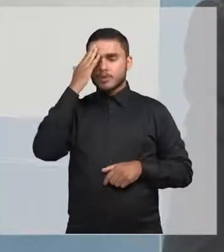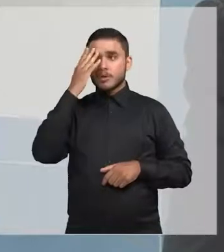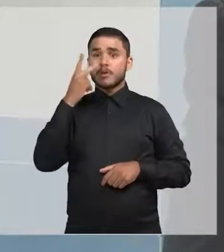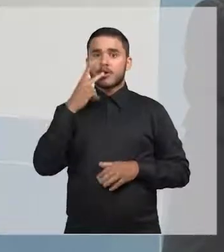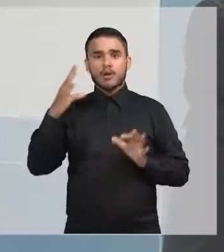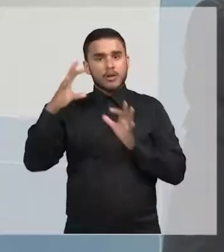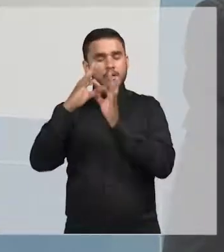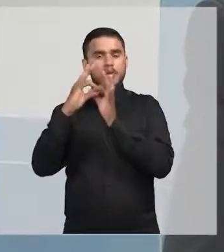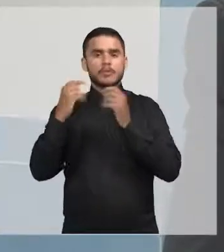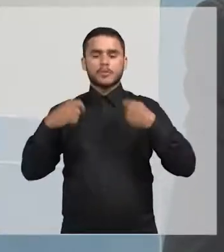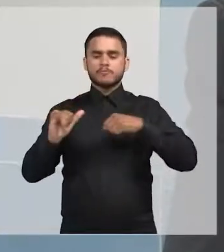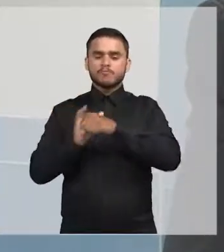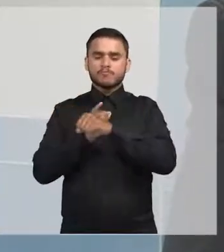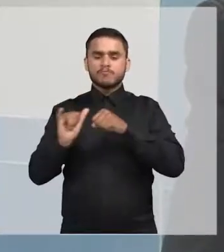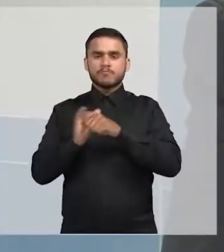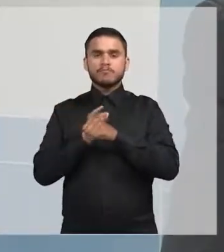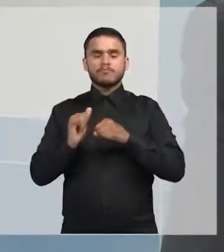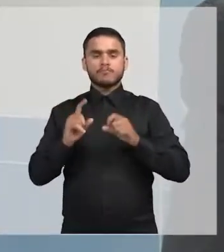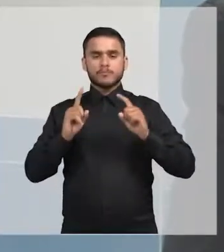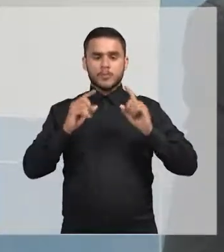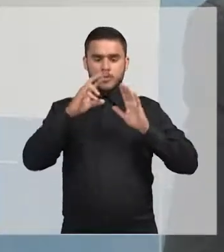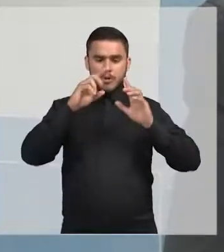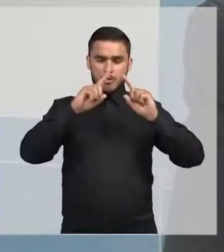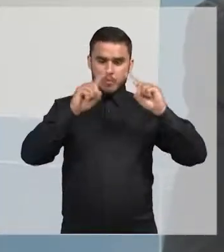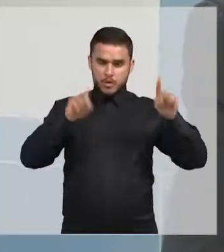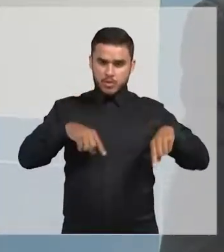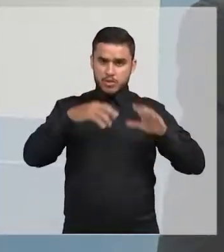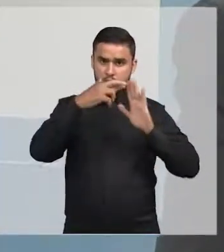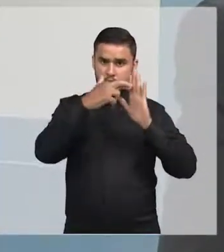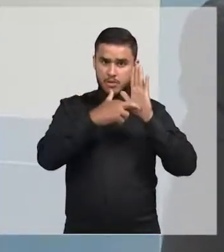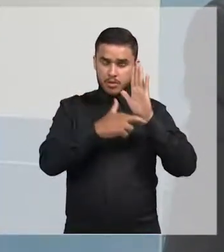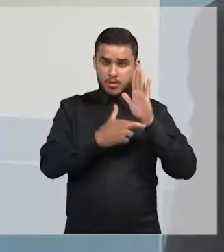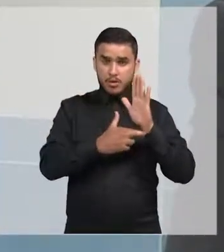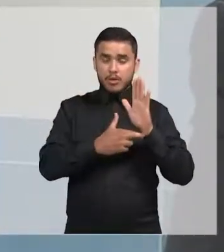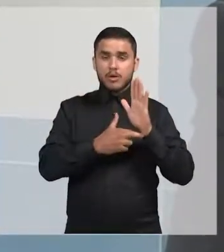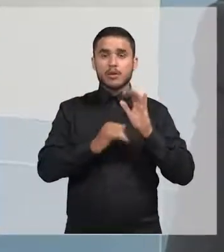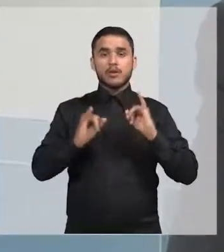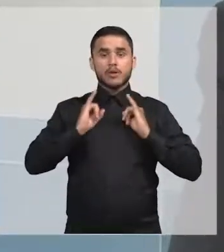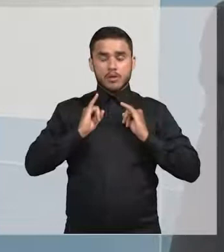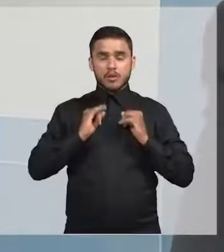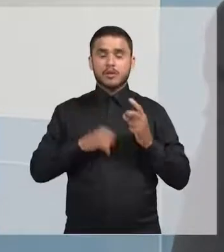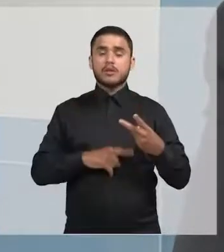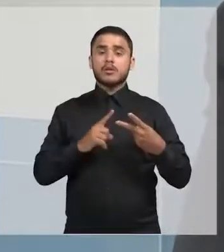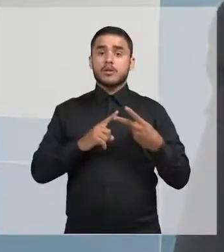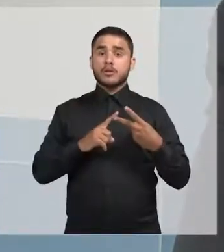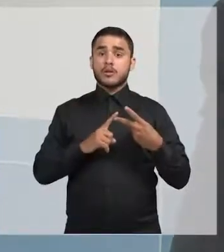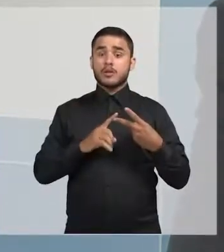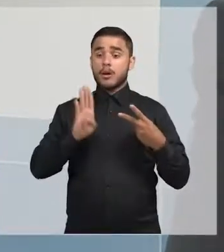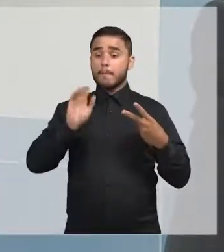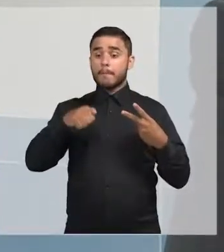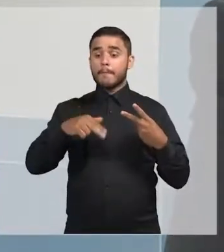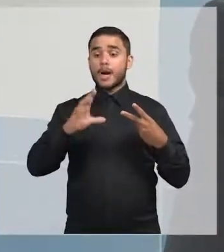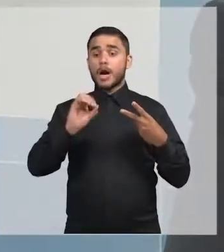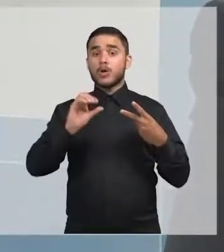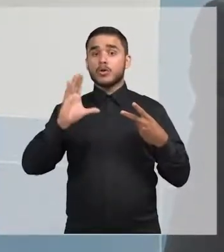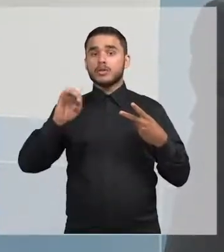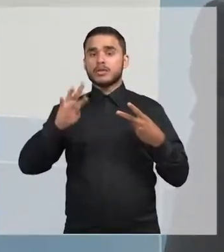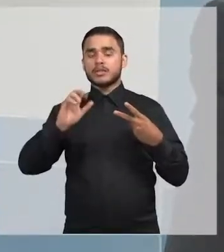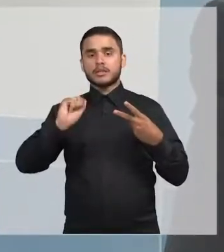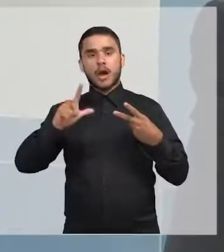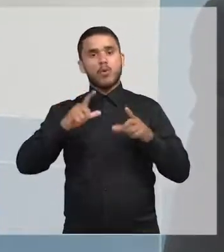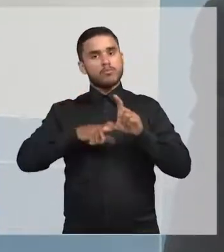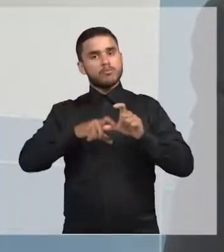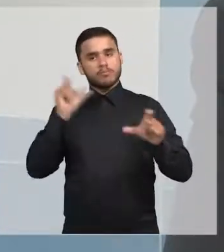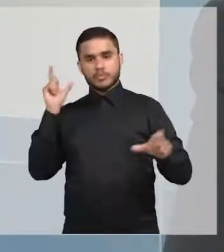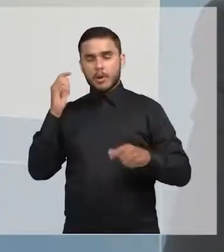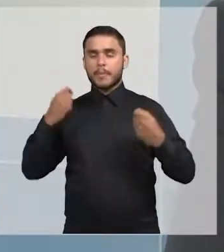sinalizar de fazer as coisas tem que ser feito. A reforma da presidência disse que vai fazer. Independência do Banco Central, ele já disse que vai fazer.